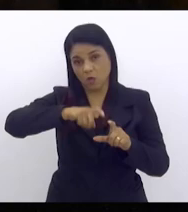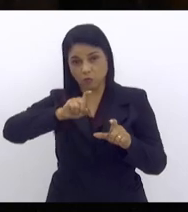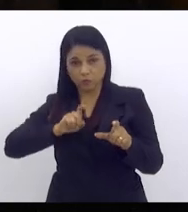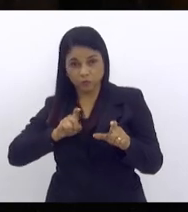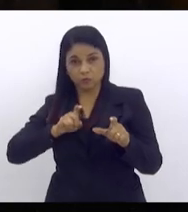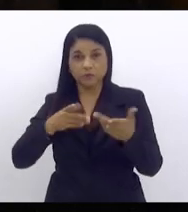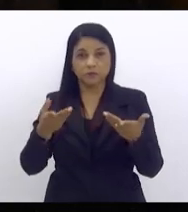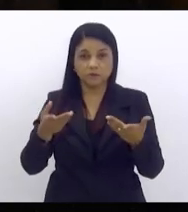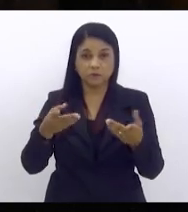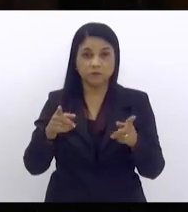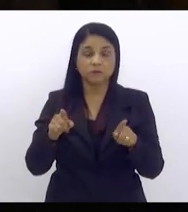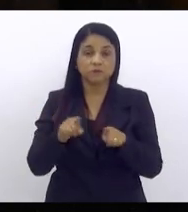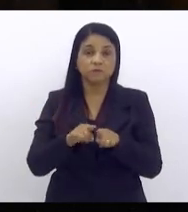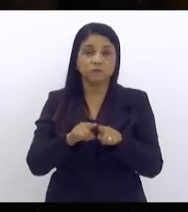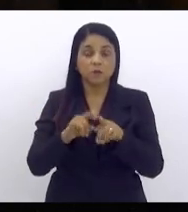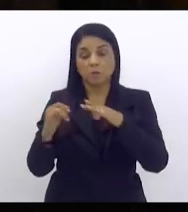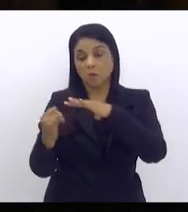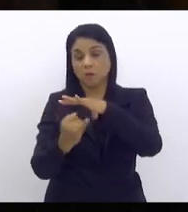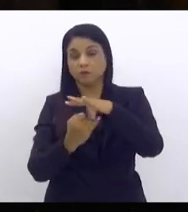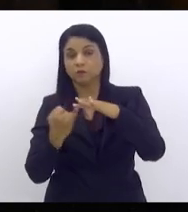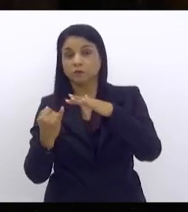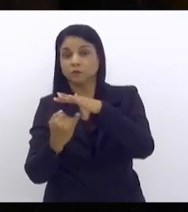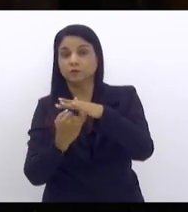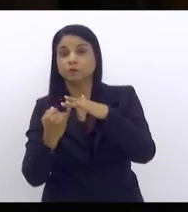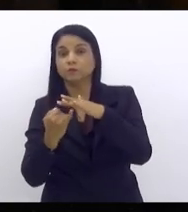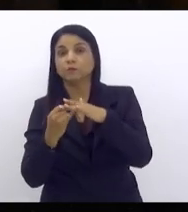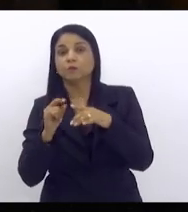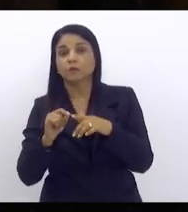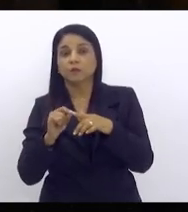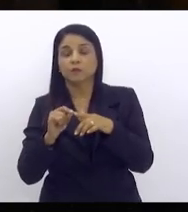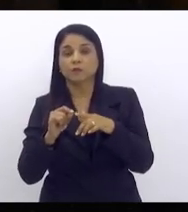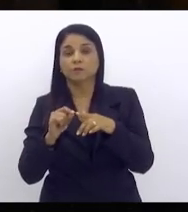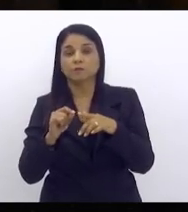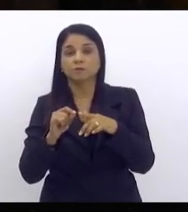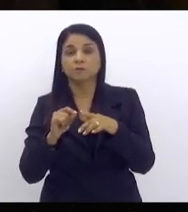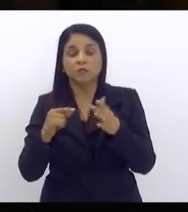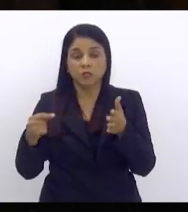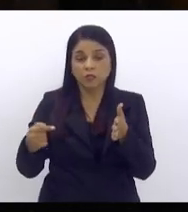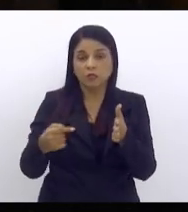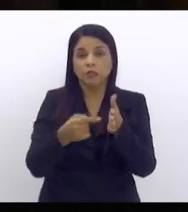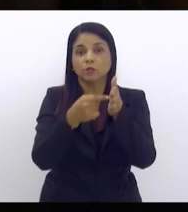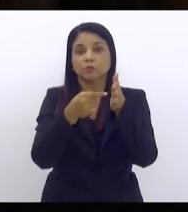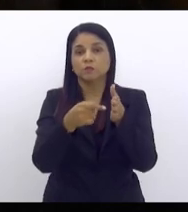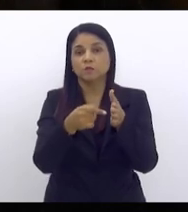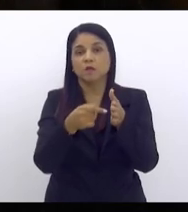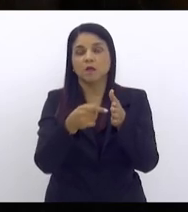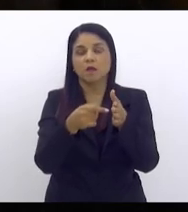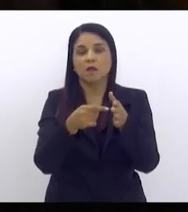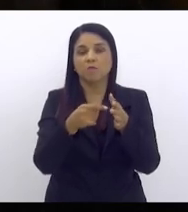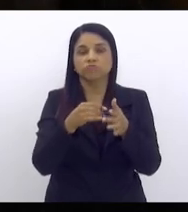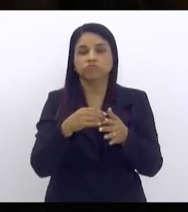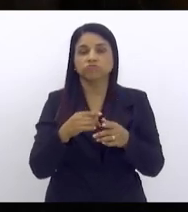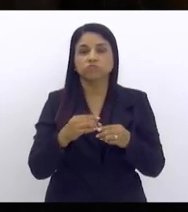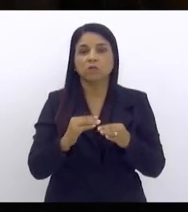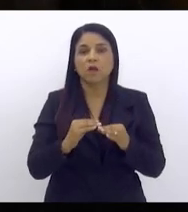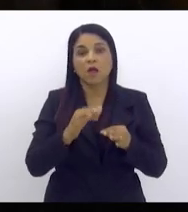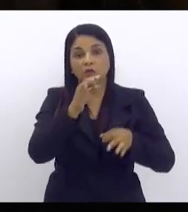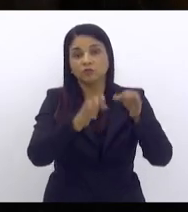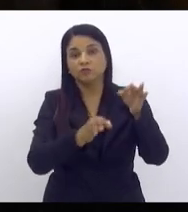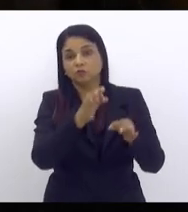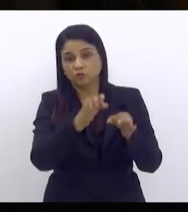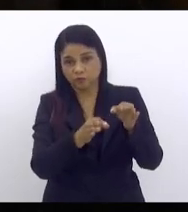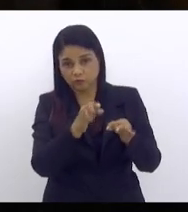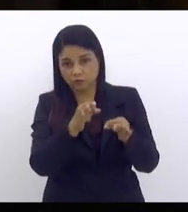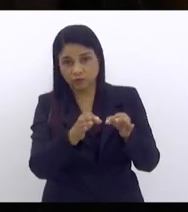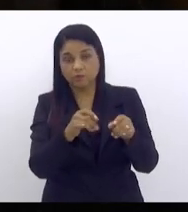Contas, é a instituição que cabe promover a denúncia à Justiça. Também cabe,